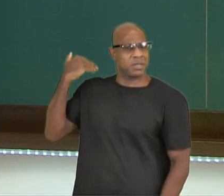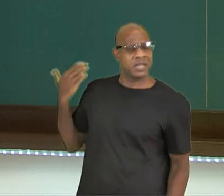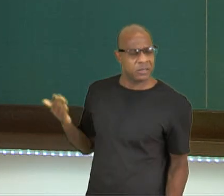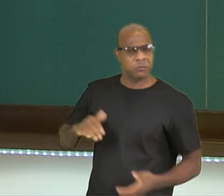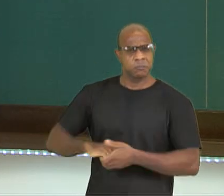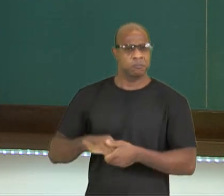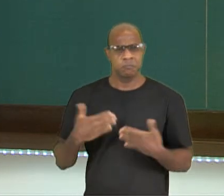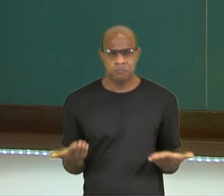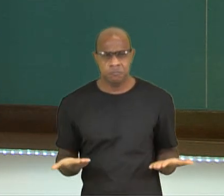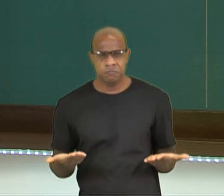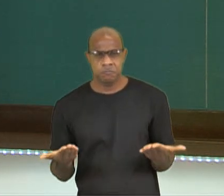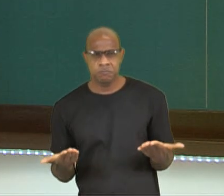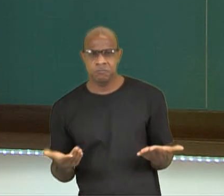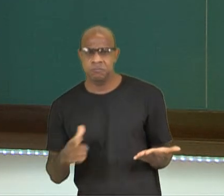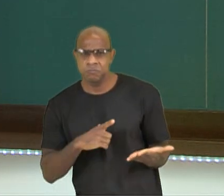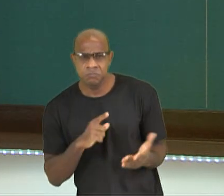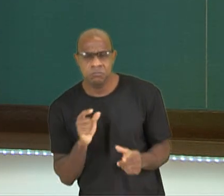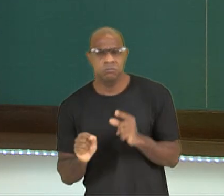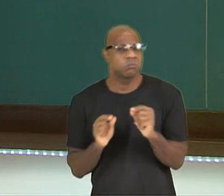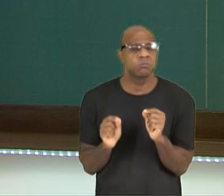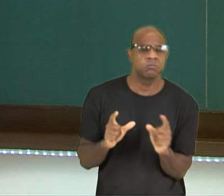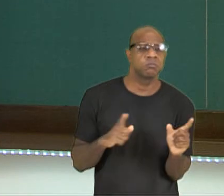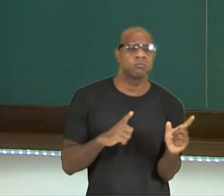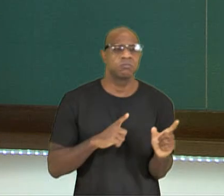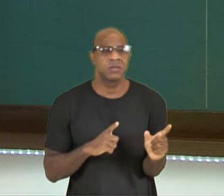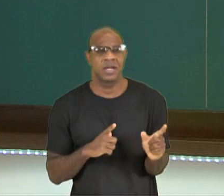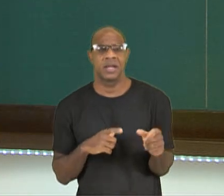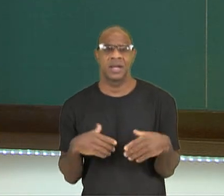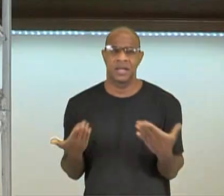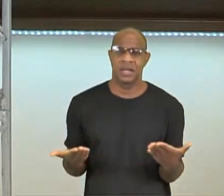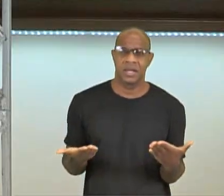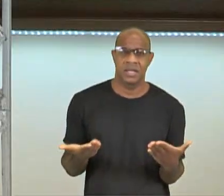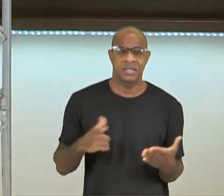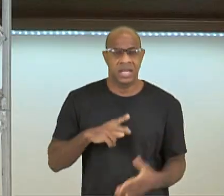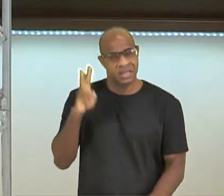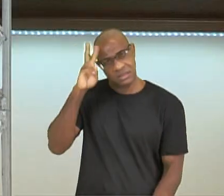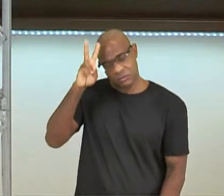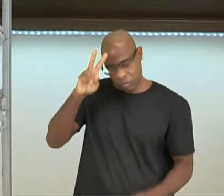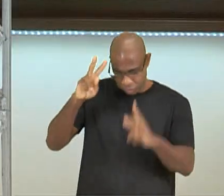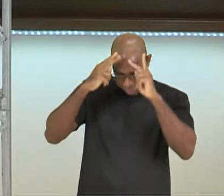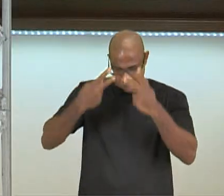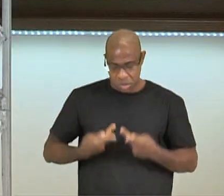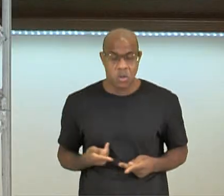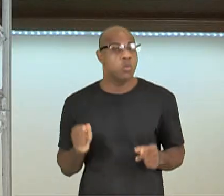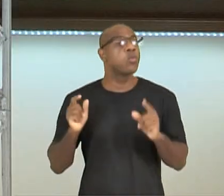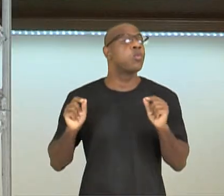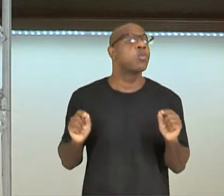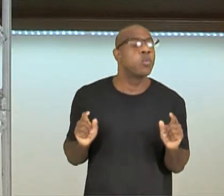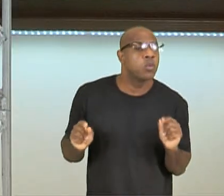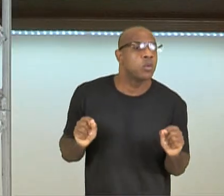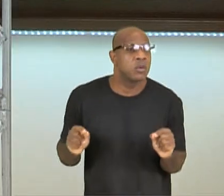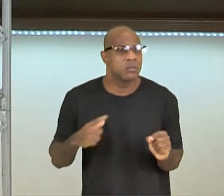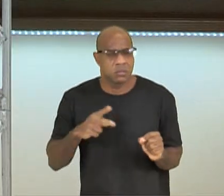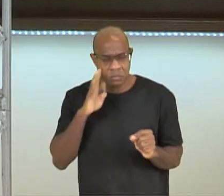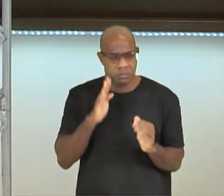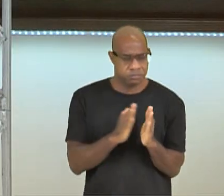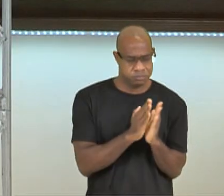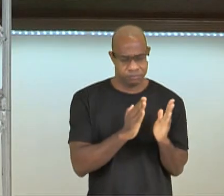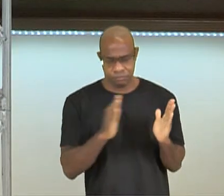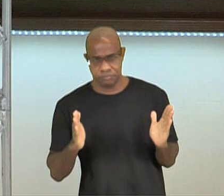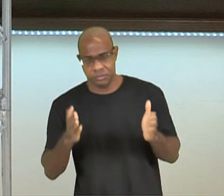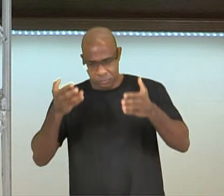tentando ditar o ritmo, E na história da humanidade, até os tempos de hoje, a gente vê dessa maneira.